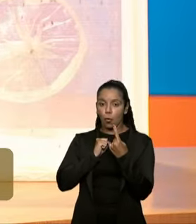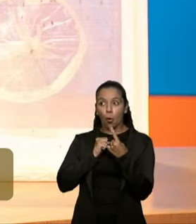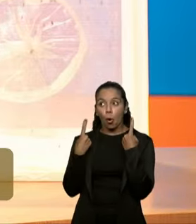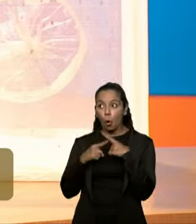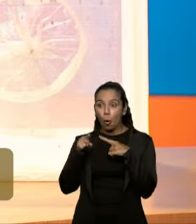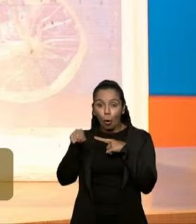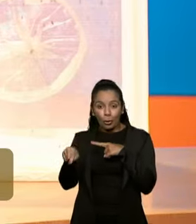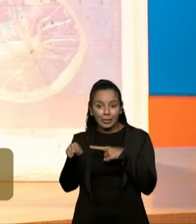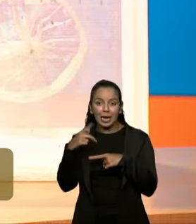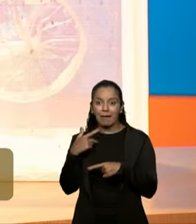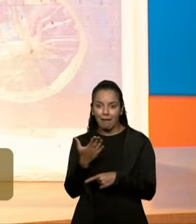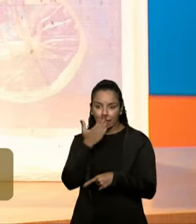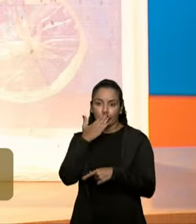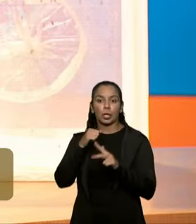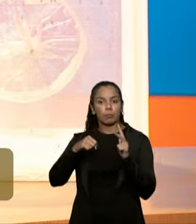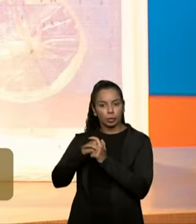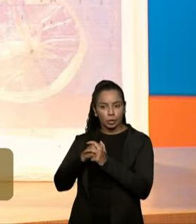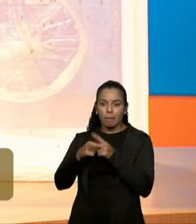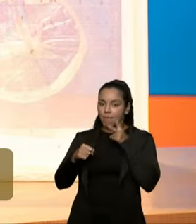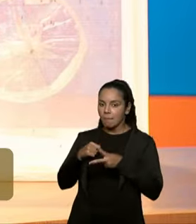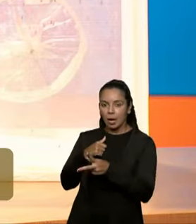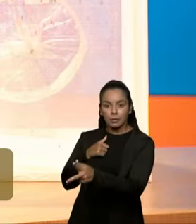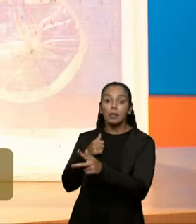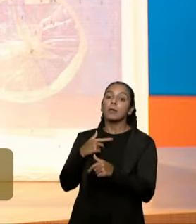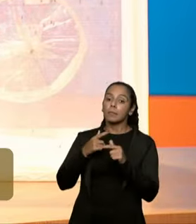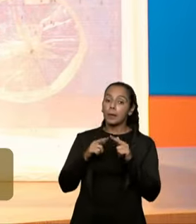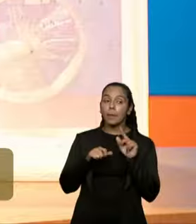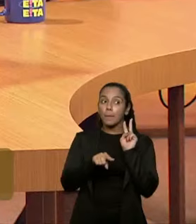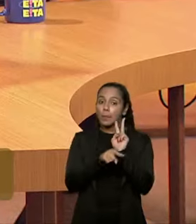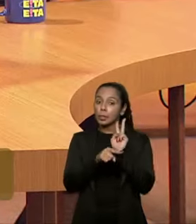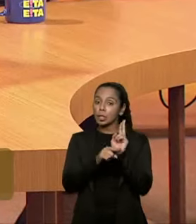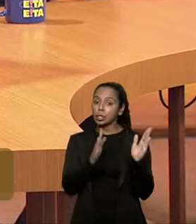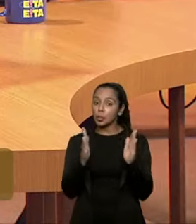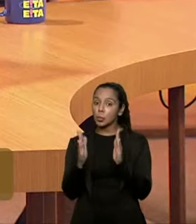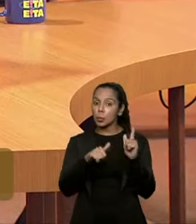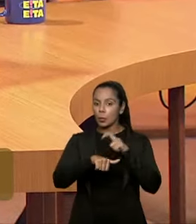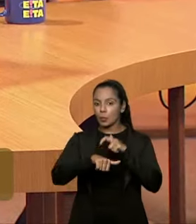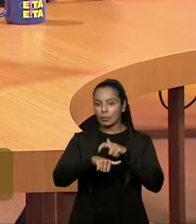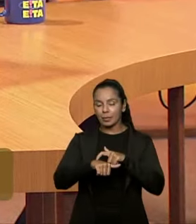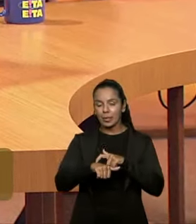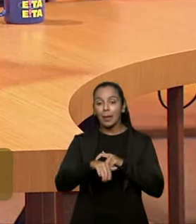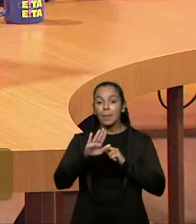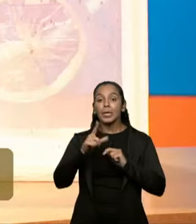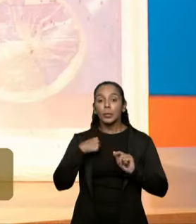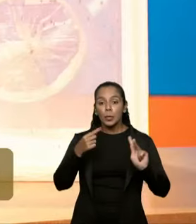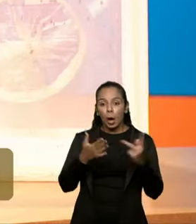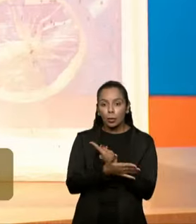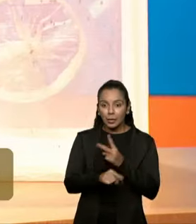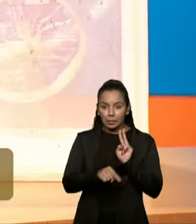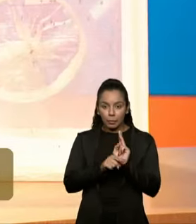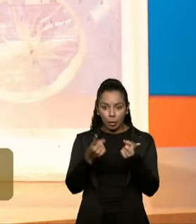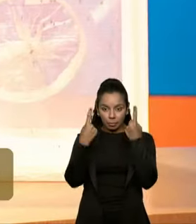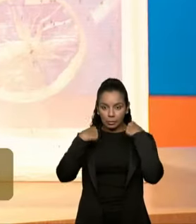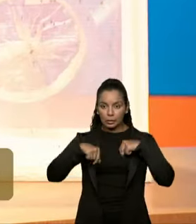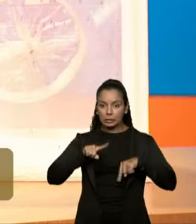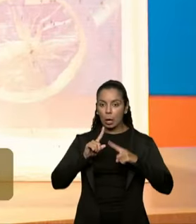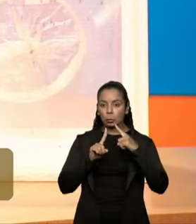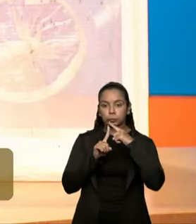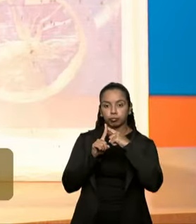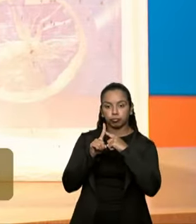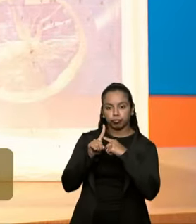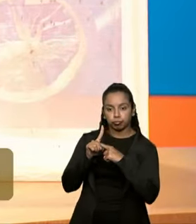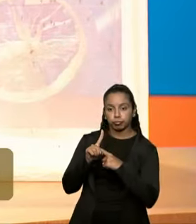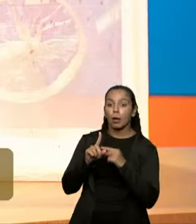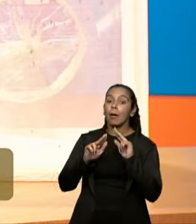para sempre e por algum tempo você fica protegido contra os outros. Mas aí a imunidade vai caindo. Por isso que a gente diz que dengue